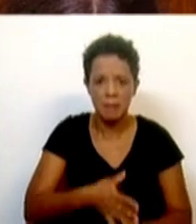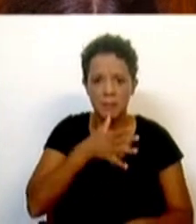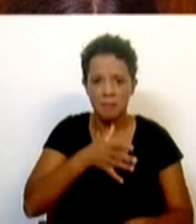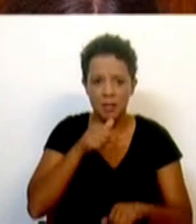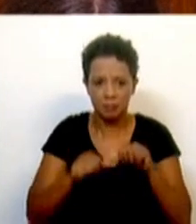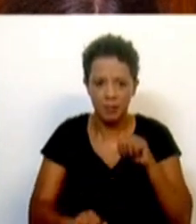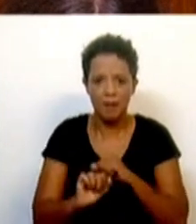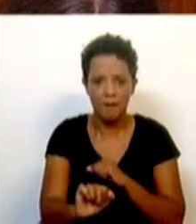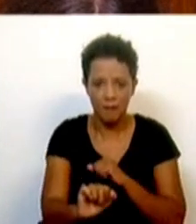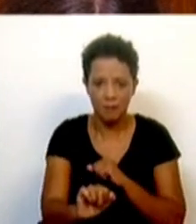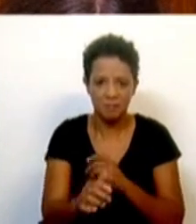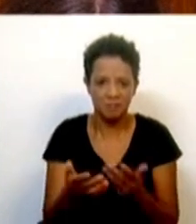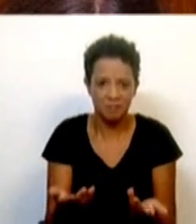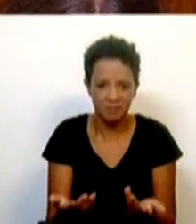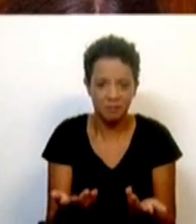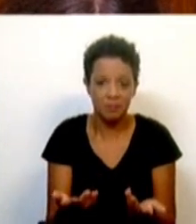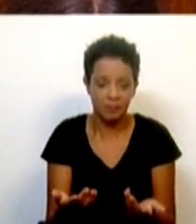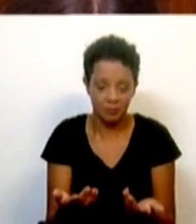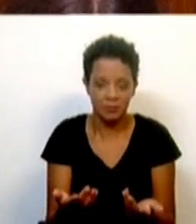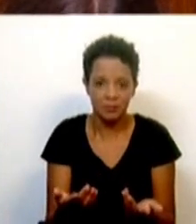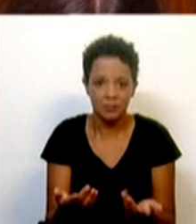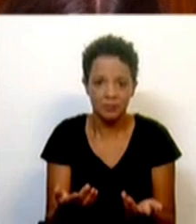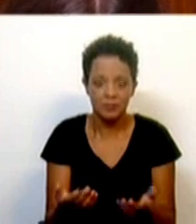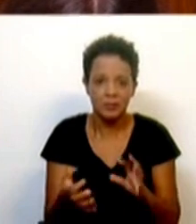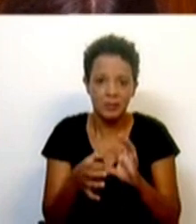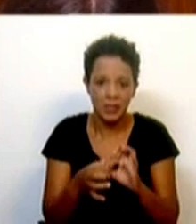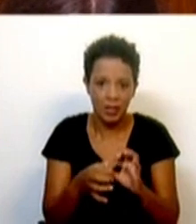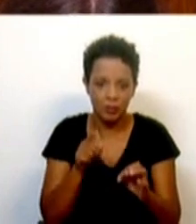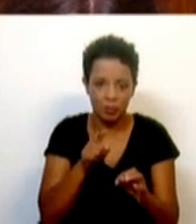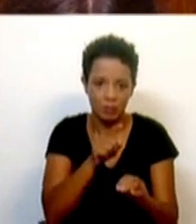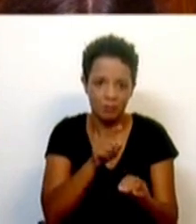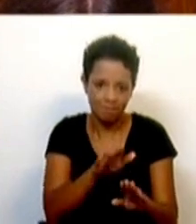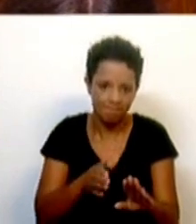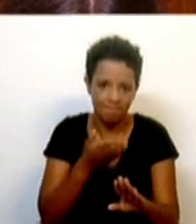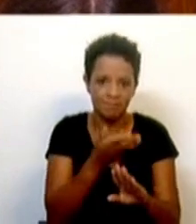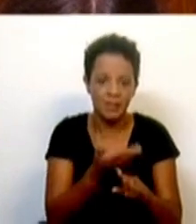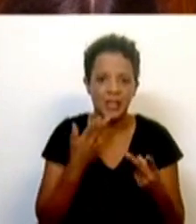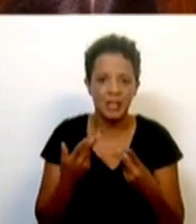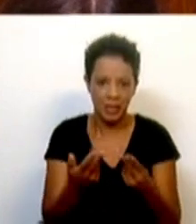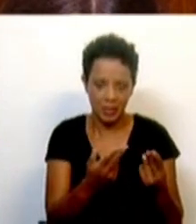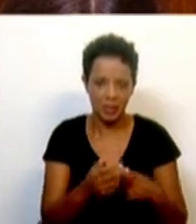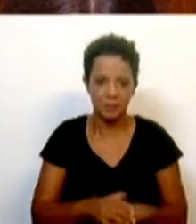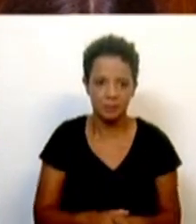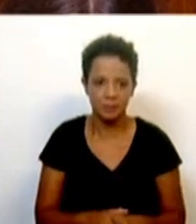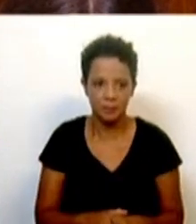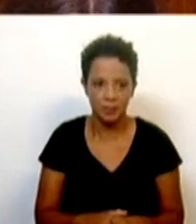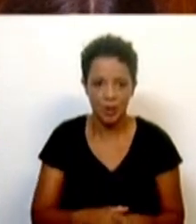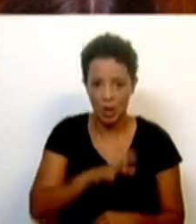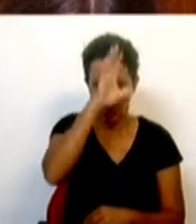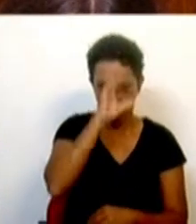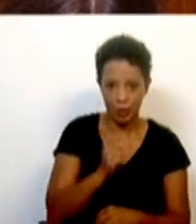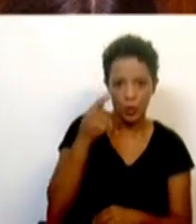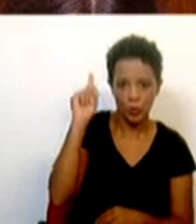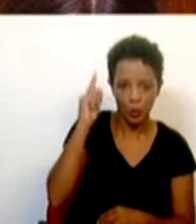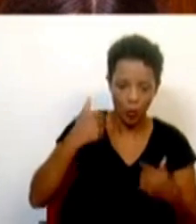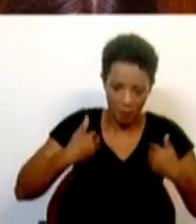intervenção foi de acordo com esta moção. Não foi propriamente dirigida ao Governo,